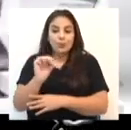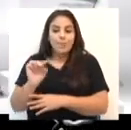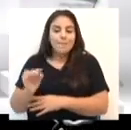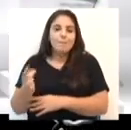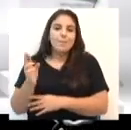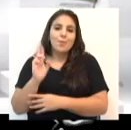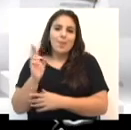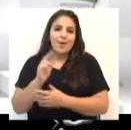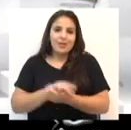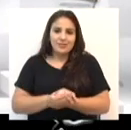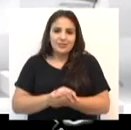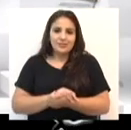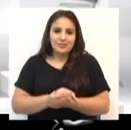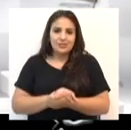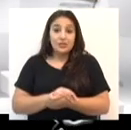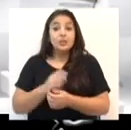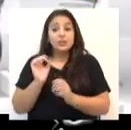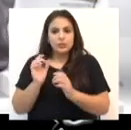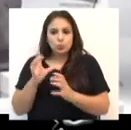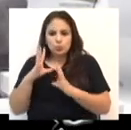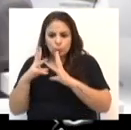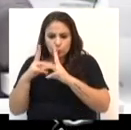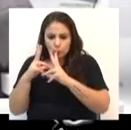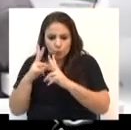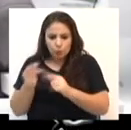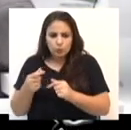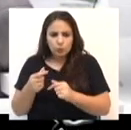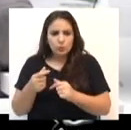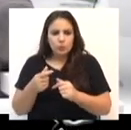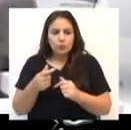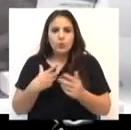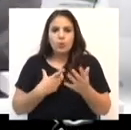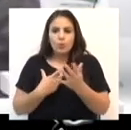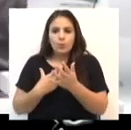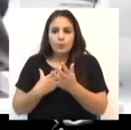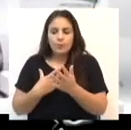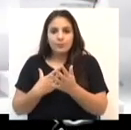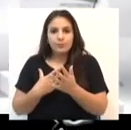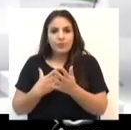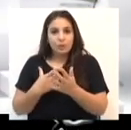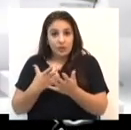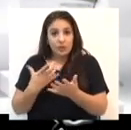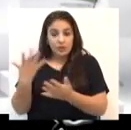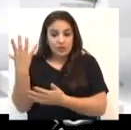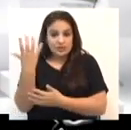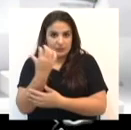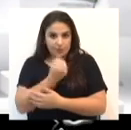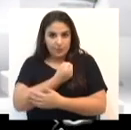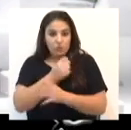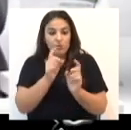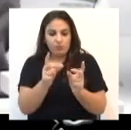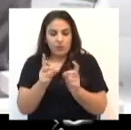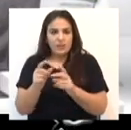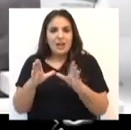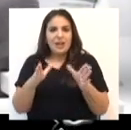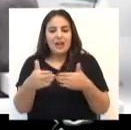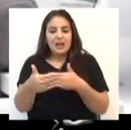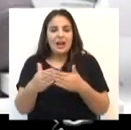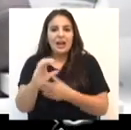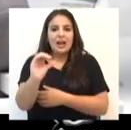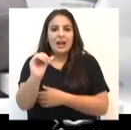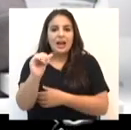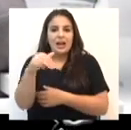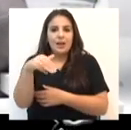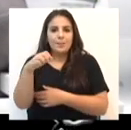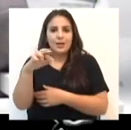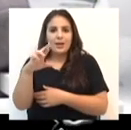mil entre o que foi capturado com a venda dos camarotes e o que foi